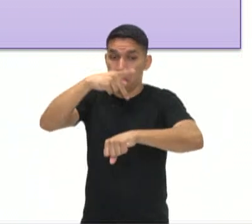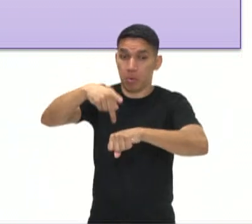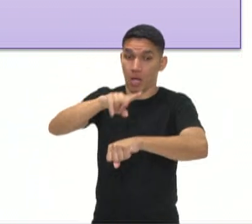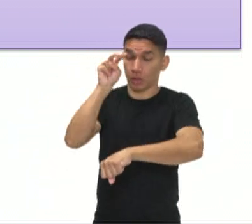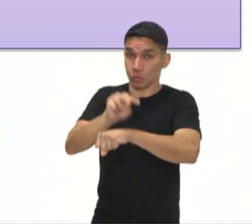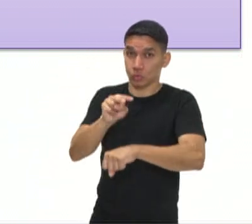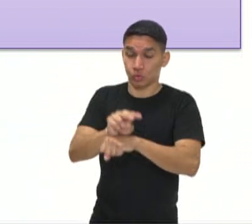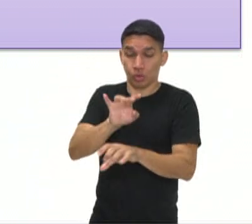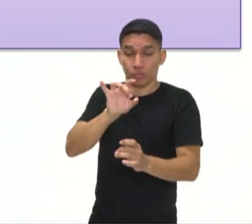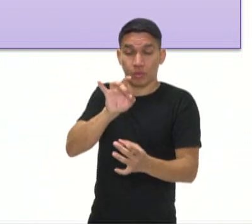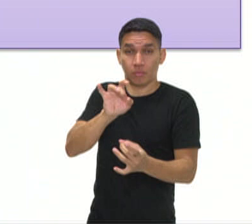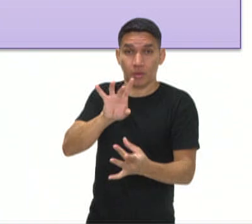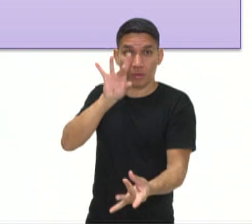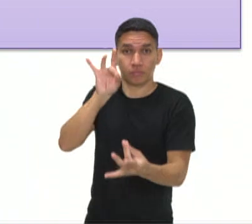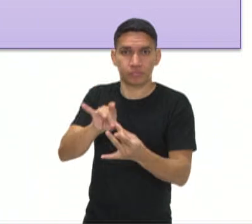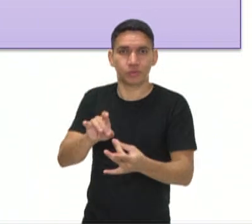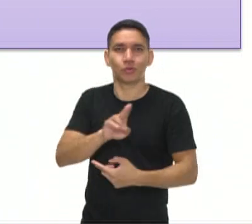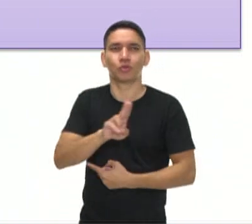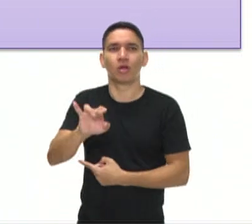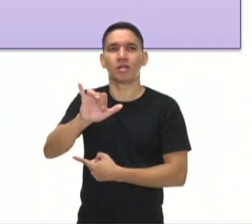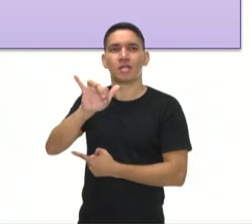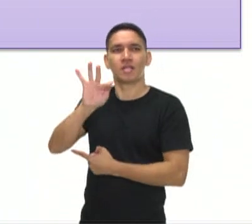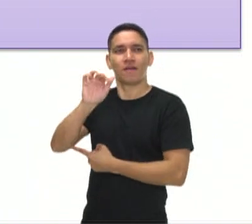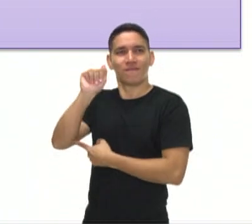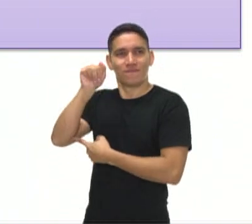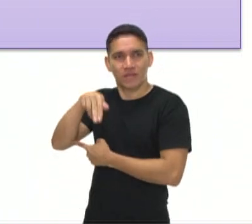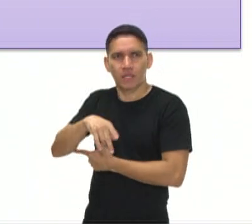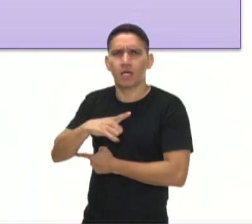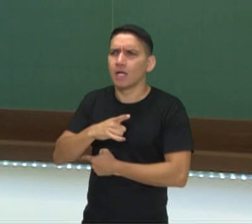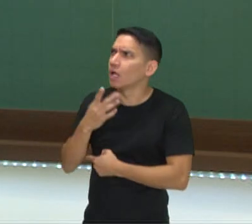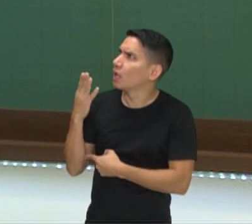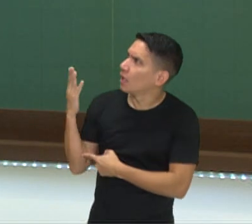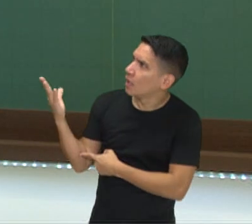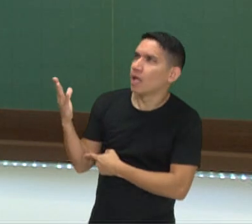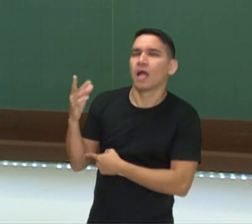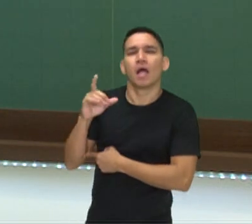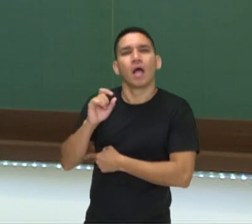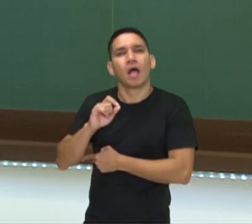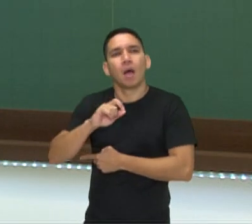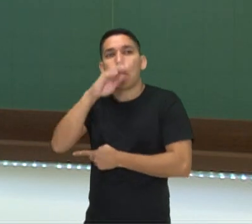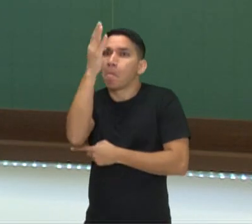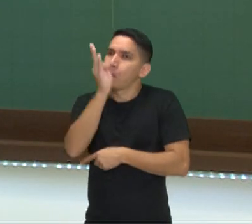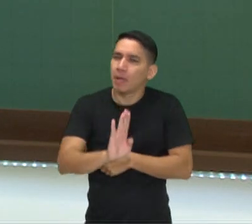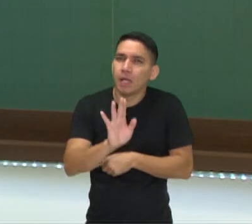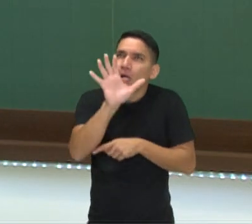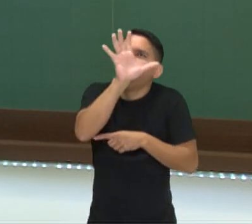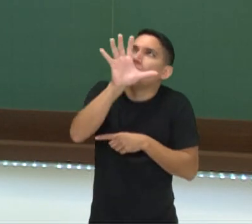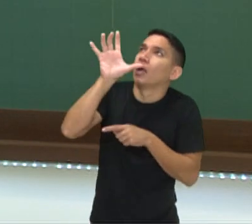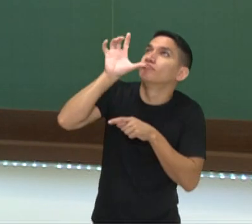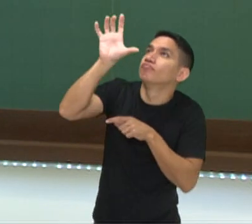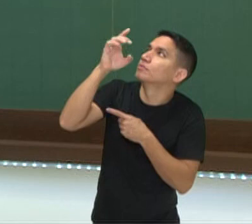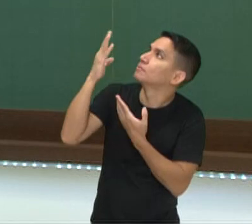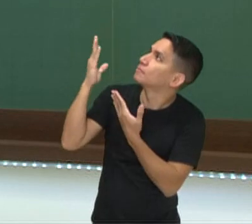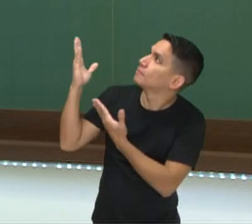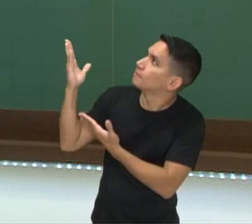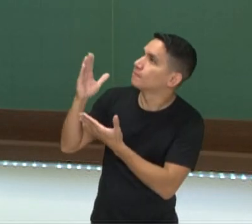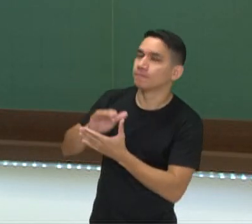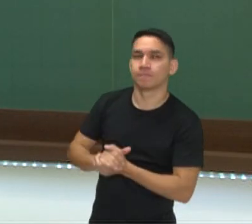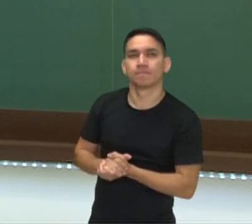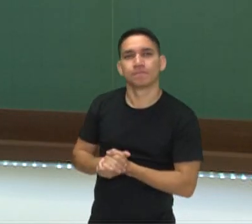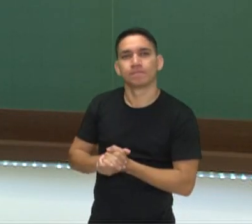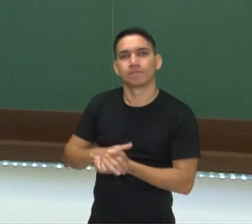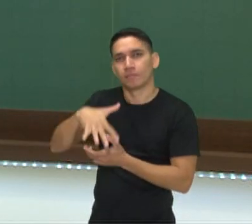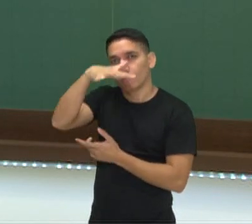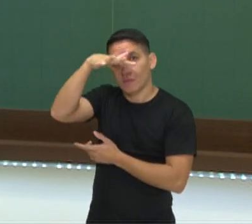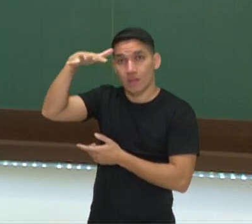Artístico Nacional, o IPHAN. Se você olhar o mapa do Brasil, nessa região do Mato Grosso